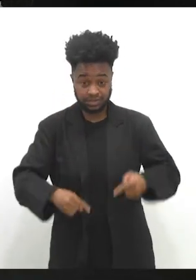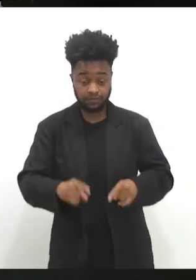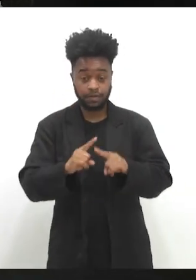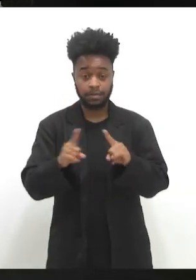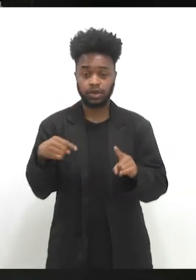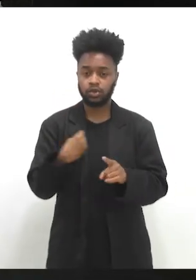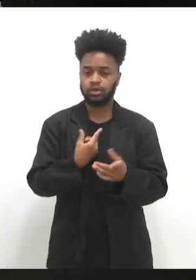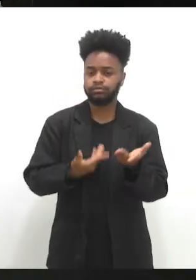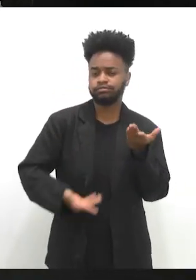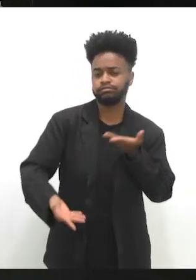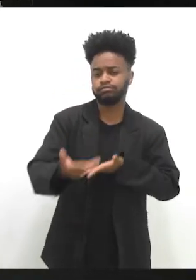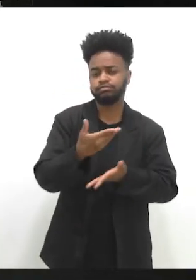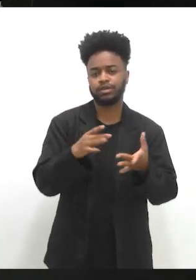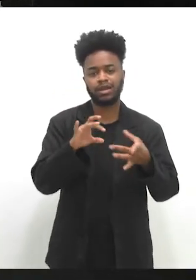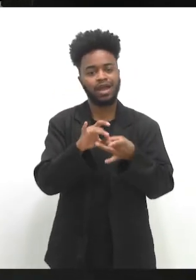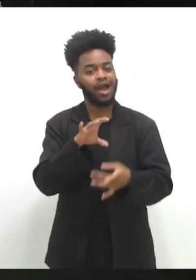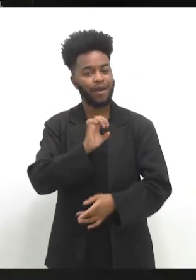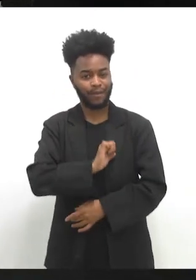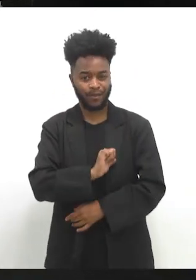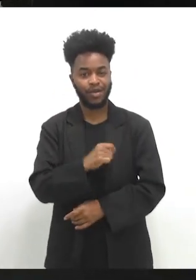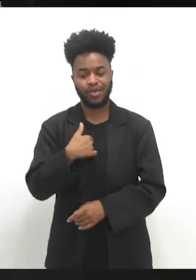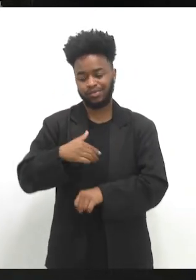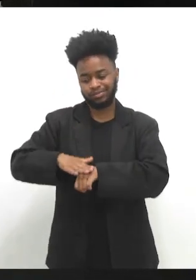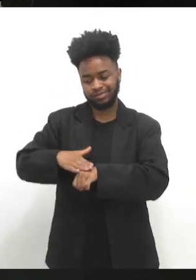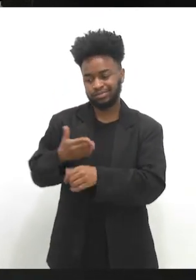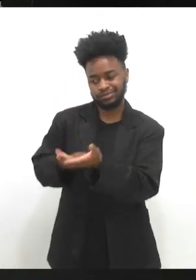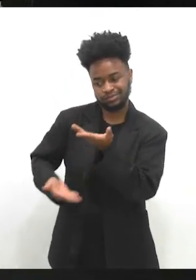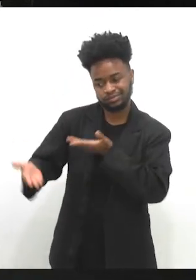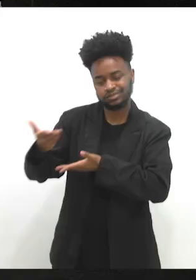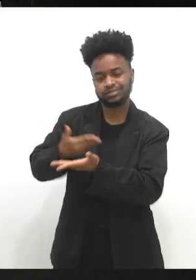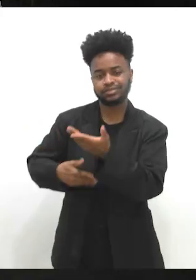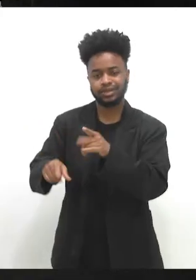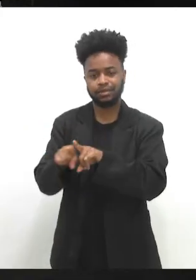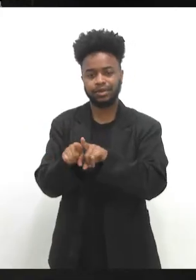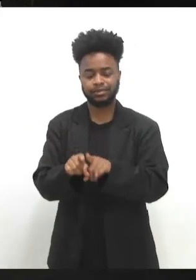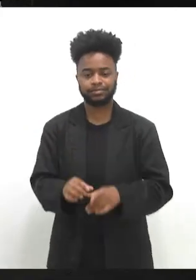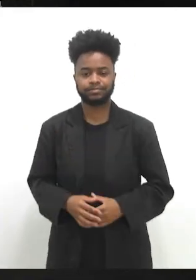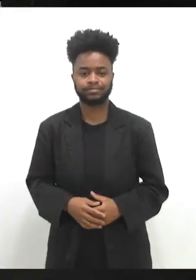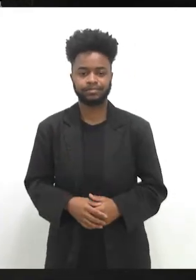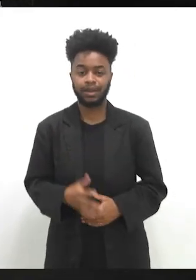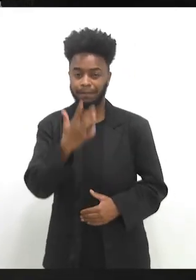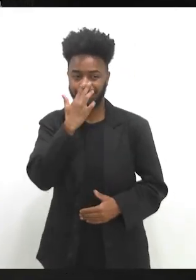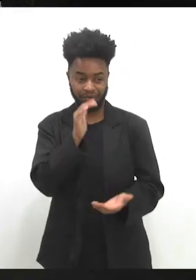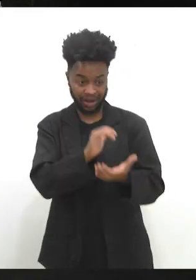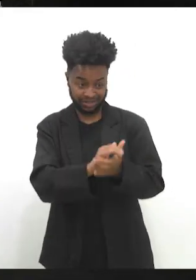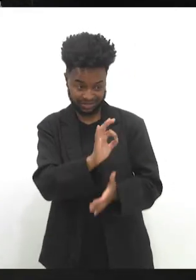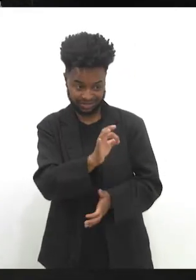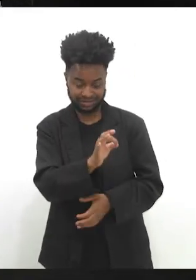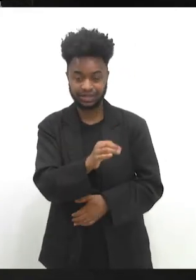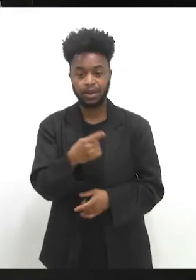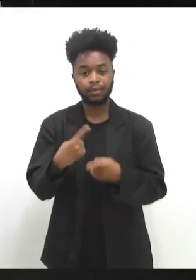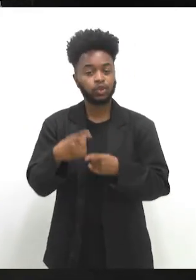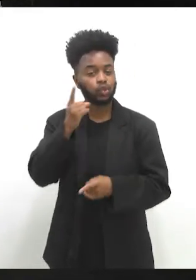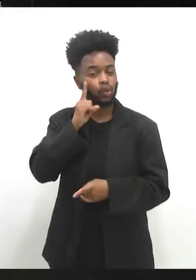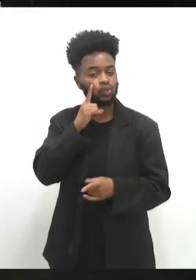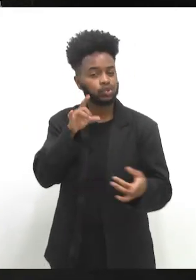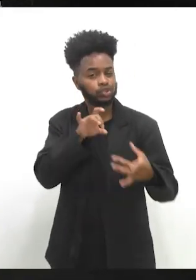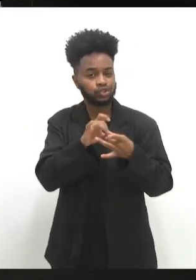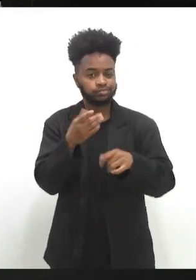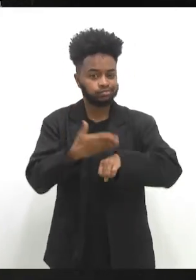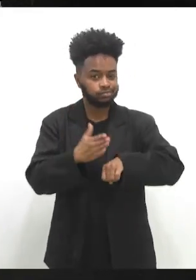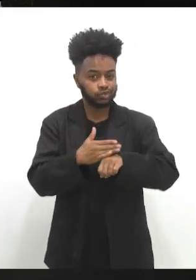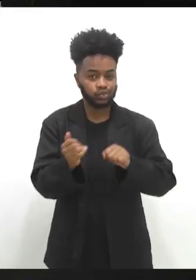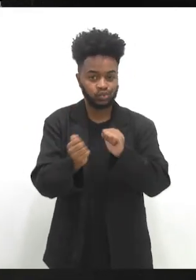a gente está em amor, não tem como. É um caso de amor, tanto meu, com deles, e o contrário também. Tá praticamente um casamento, né? Casamento, tá ali todo